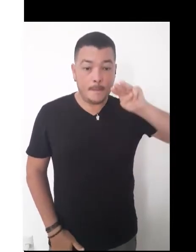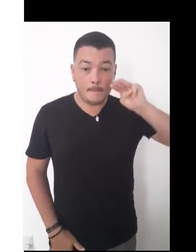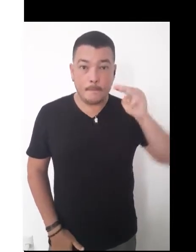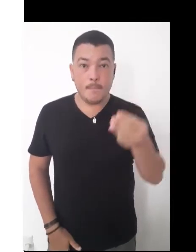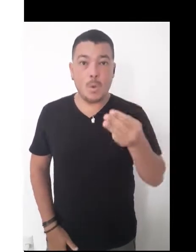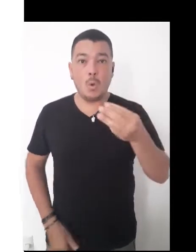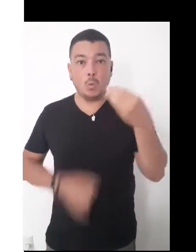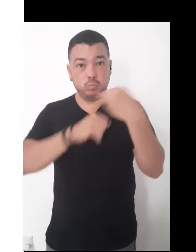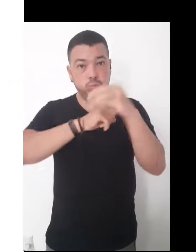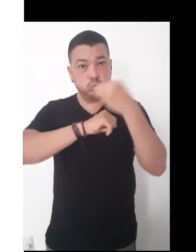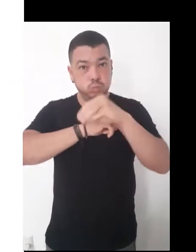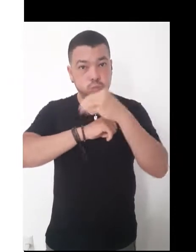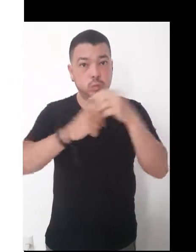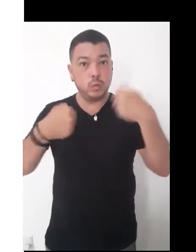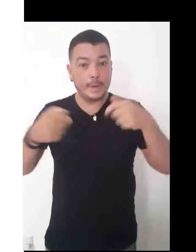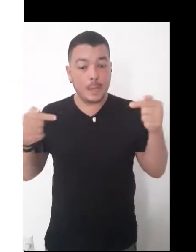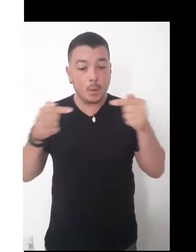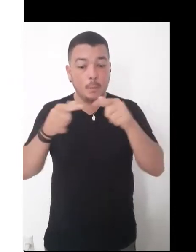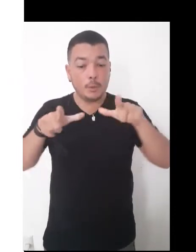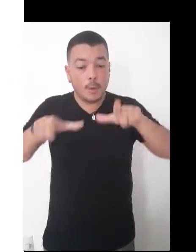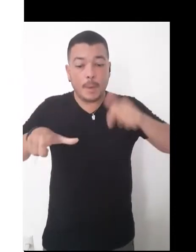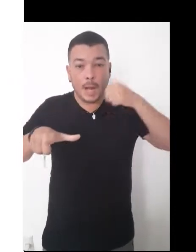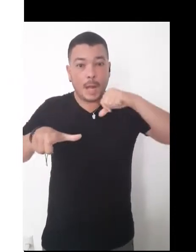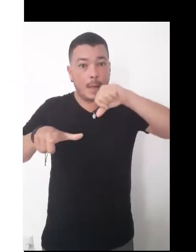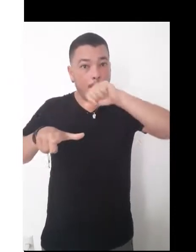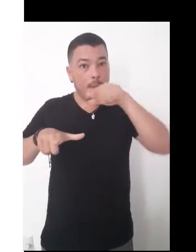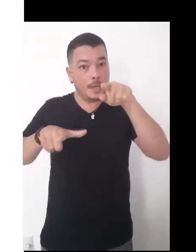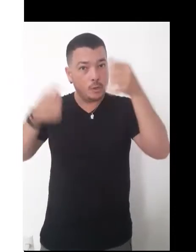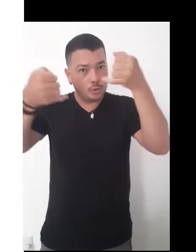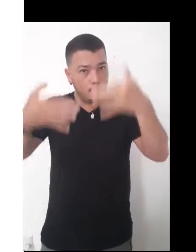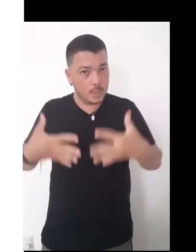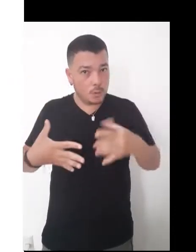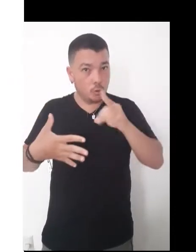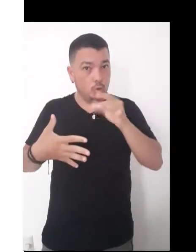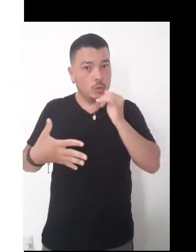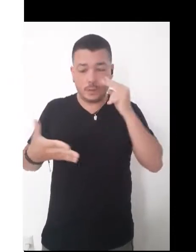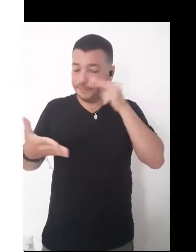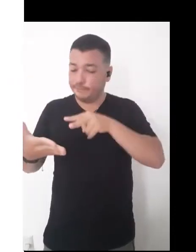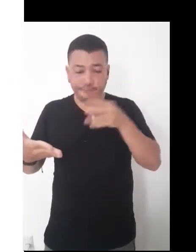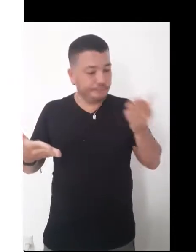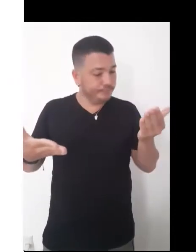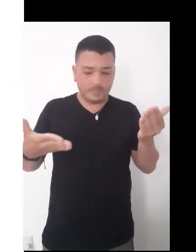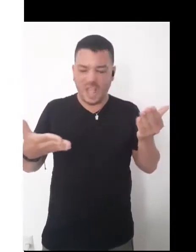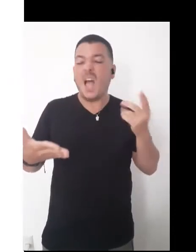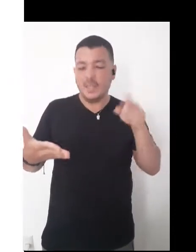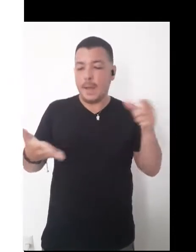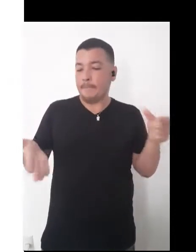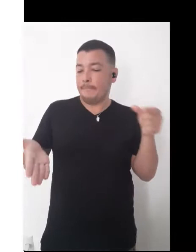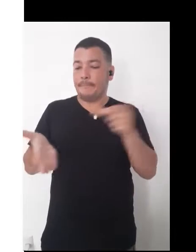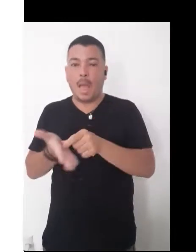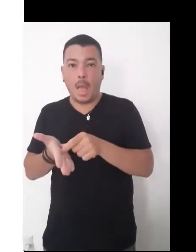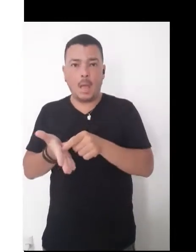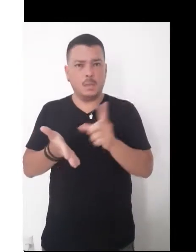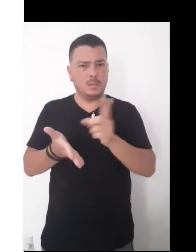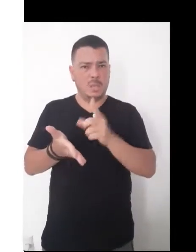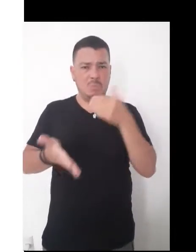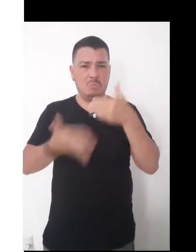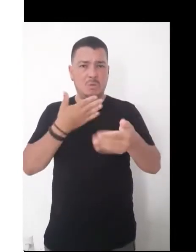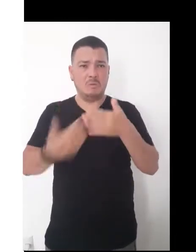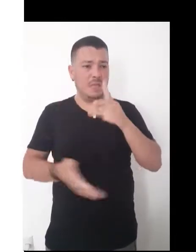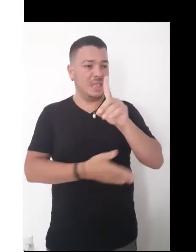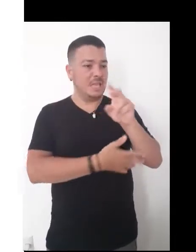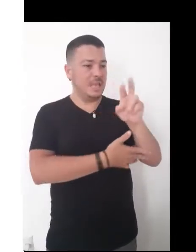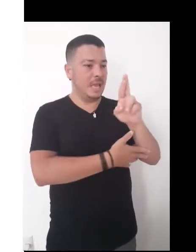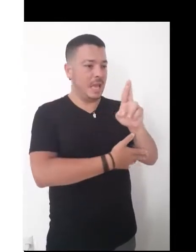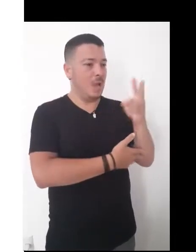que ser compatível com a placa-mãe que você está instalando, como a gente já comentou. Não basta você olhar, minha placa-mãe é DDR4, eu posso pegar qualquer DDR4 que